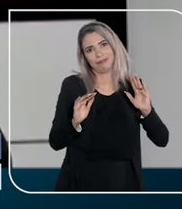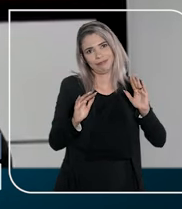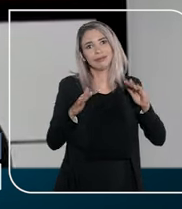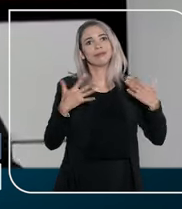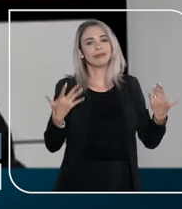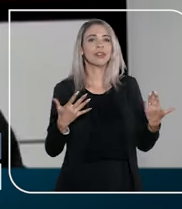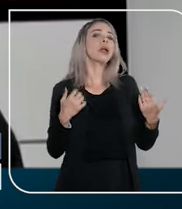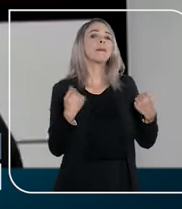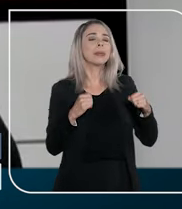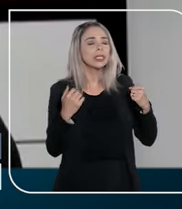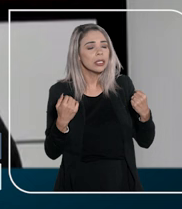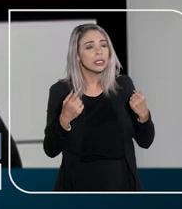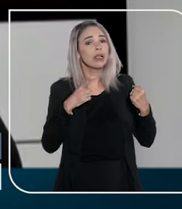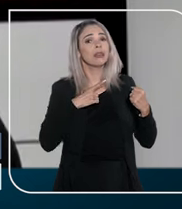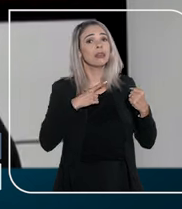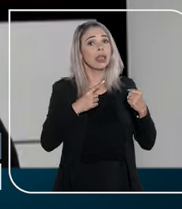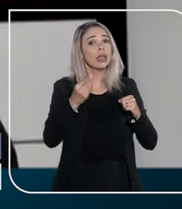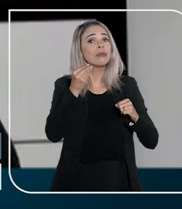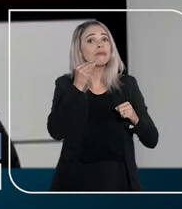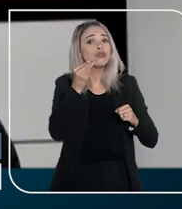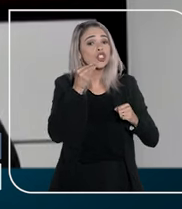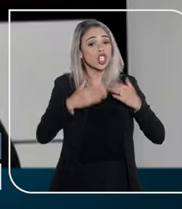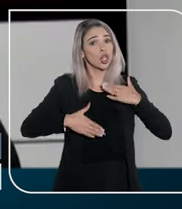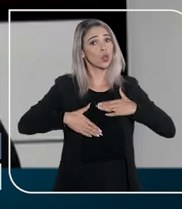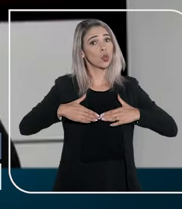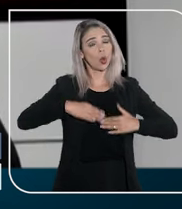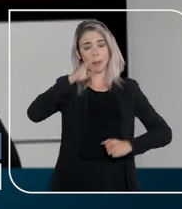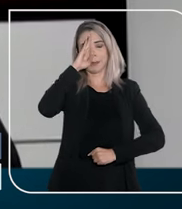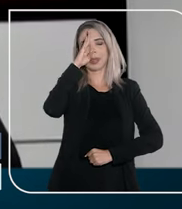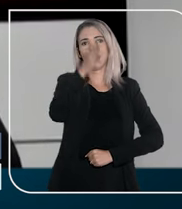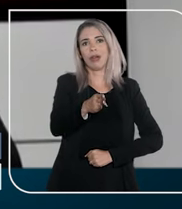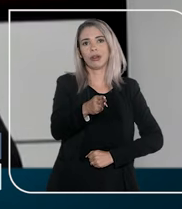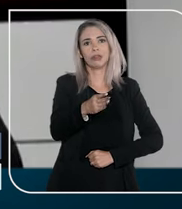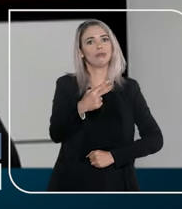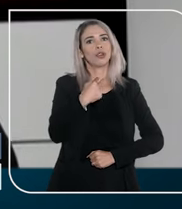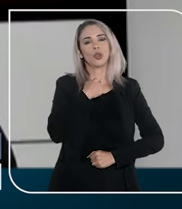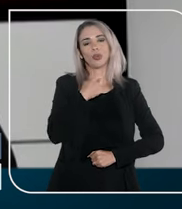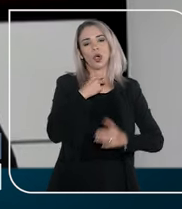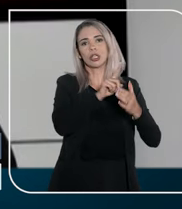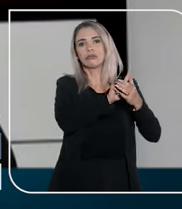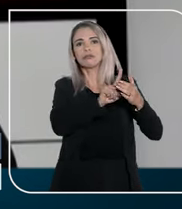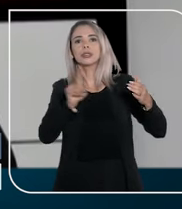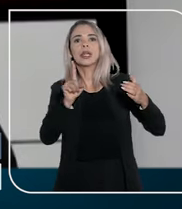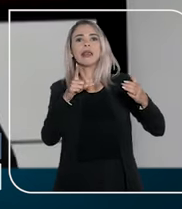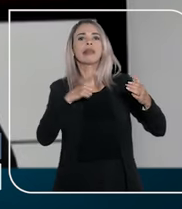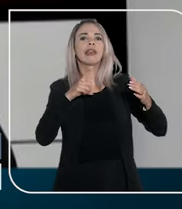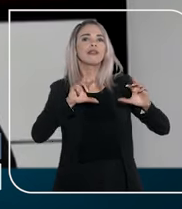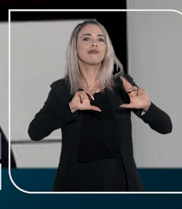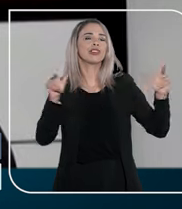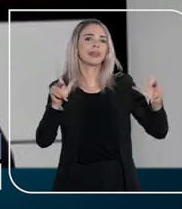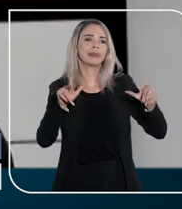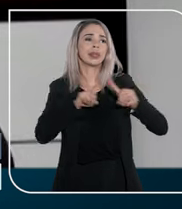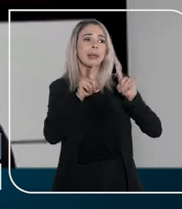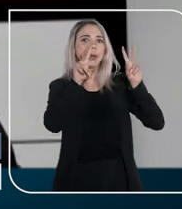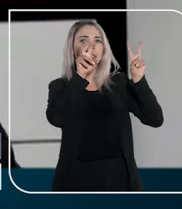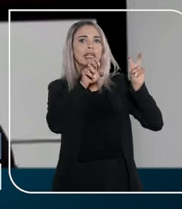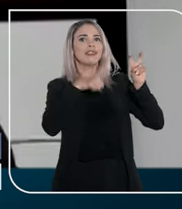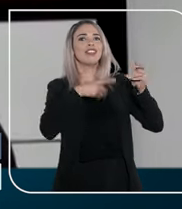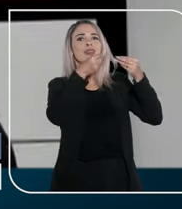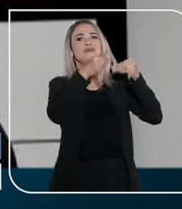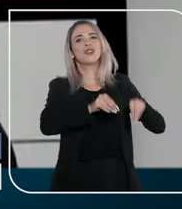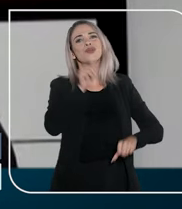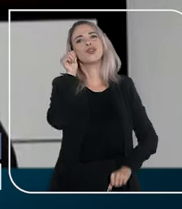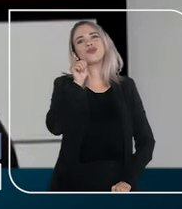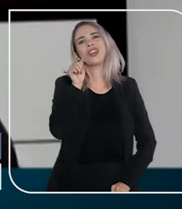física, ela tem que ser demonstrada na hora. E aí não comportaria exceções. Só que este tema trouxe um prejuízo severo